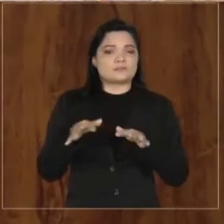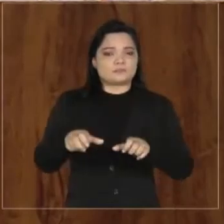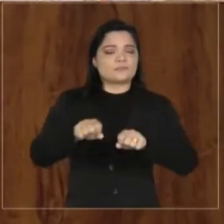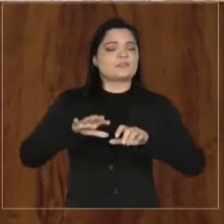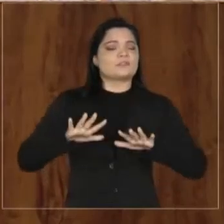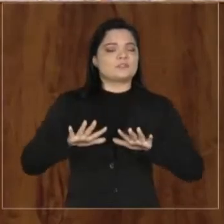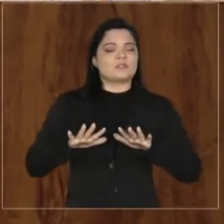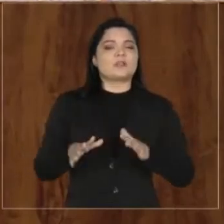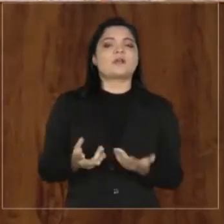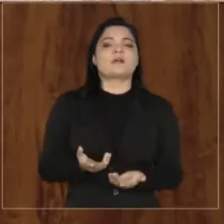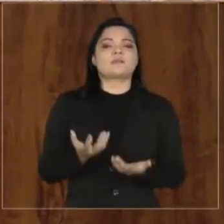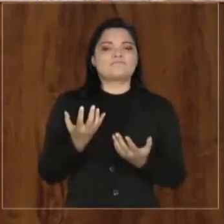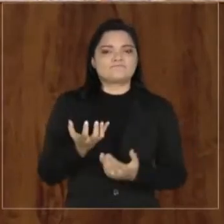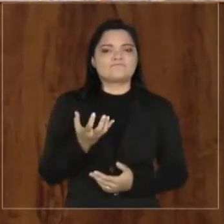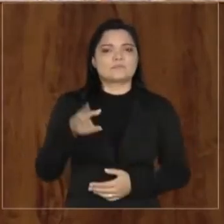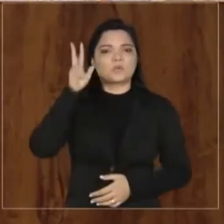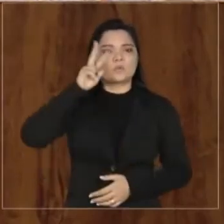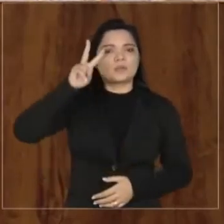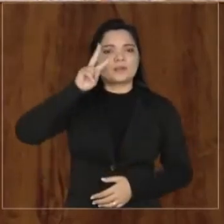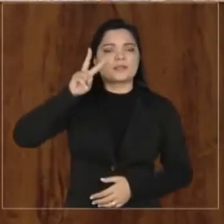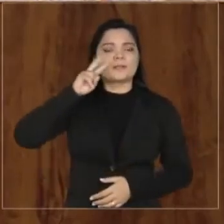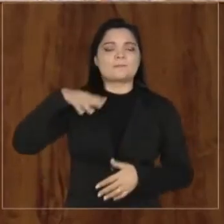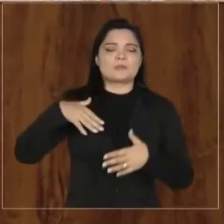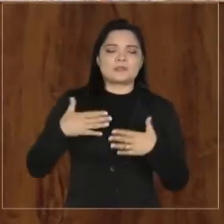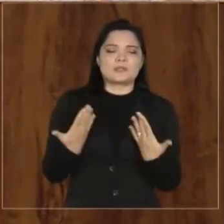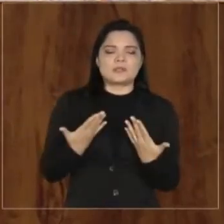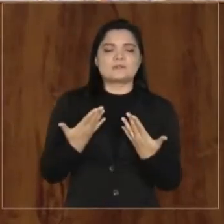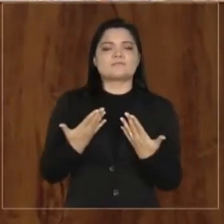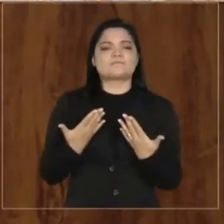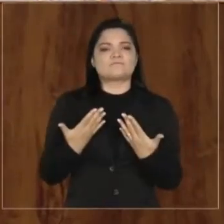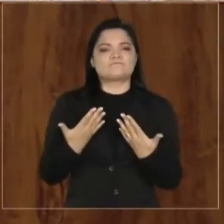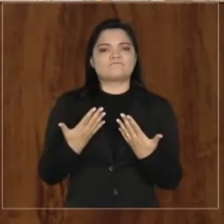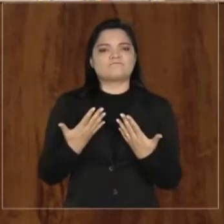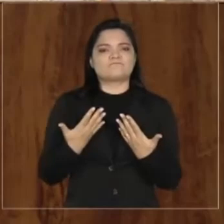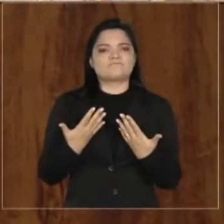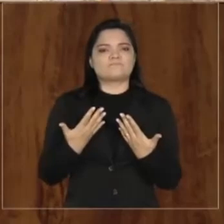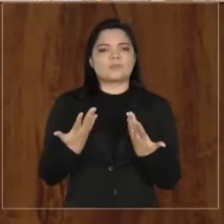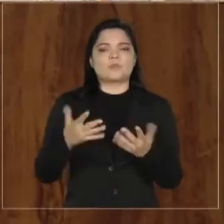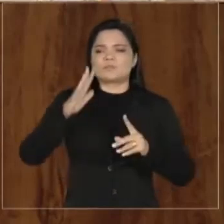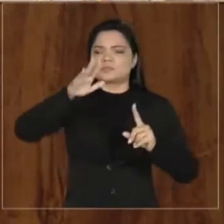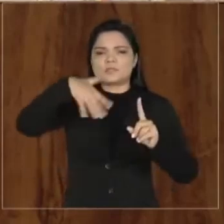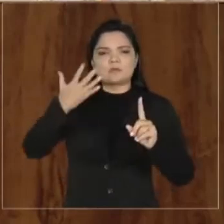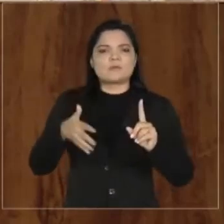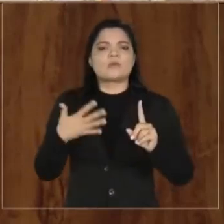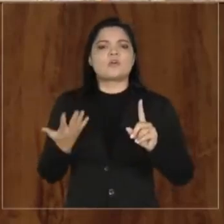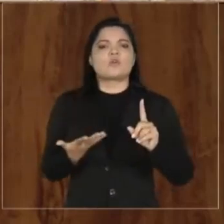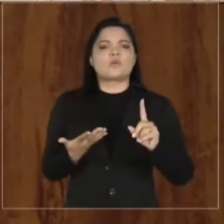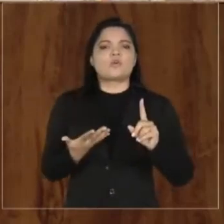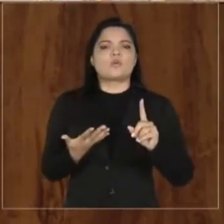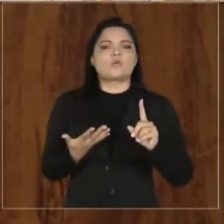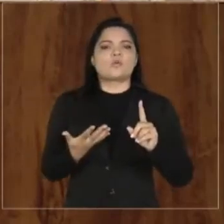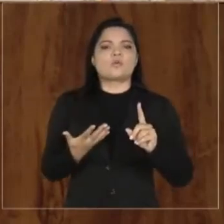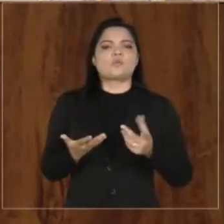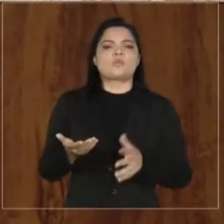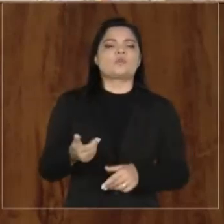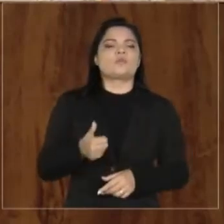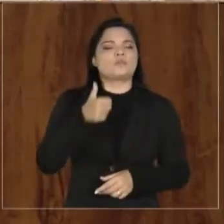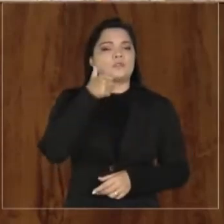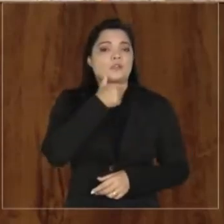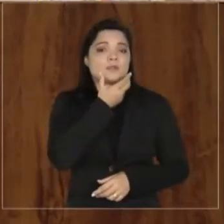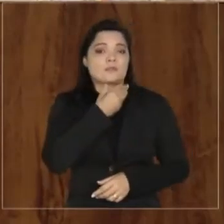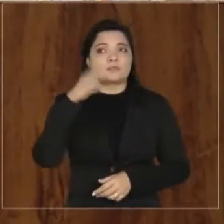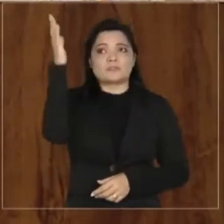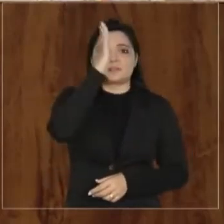eu quero lembrar com muito afinco, com muita honra aos brasileiras, às brasileiras e